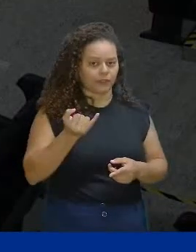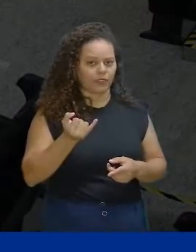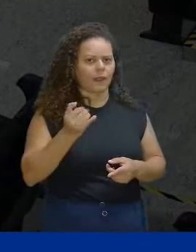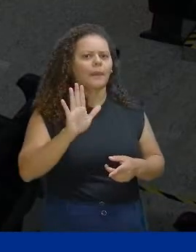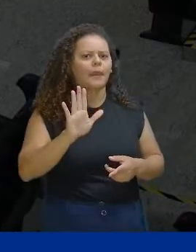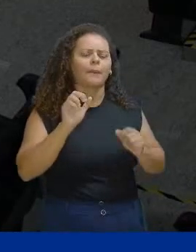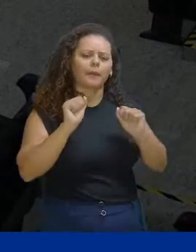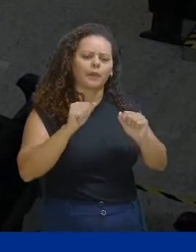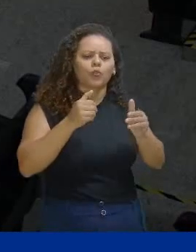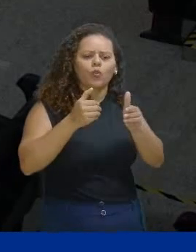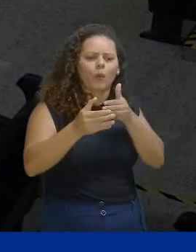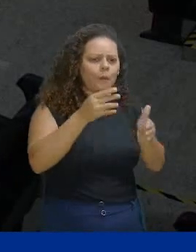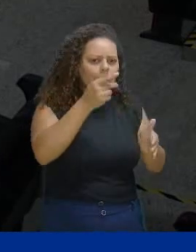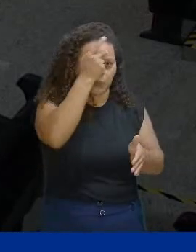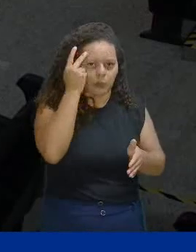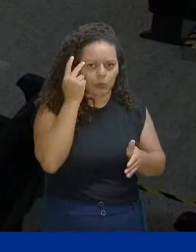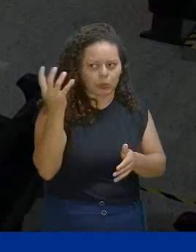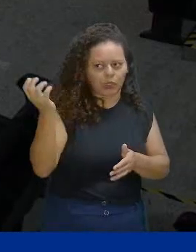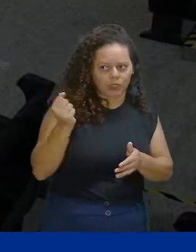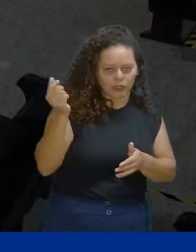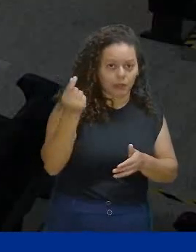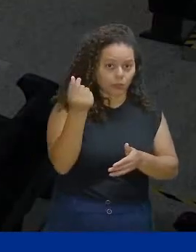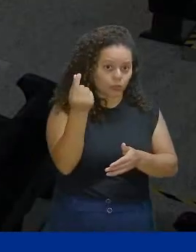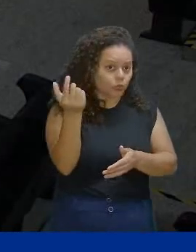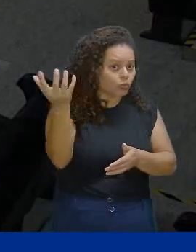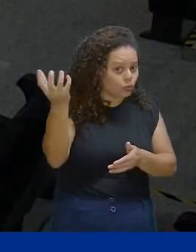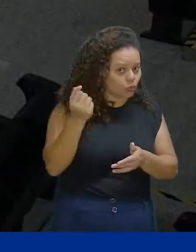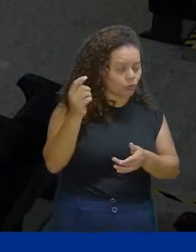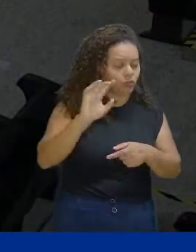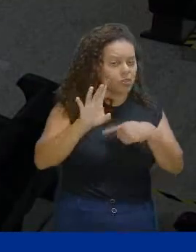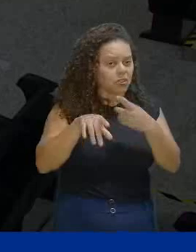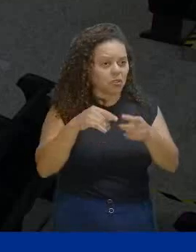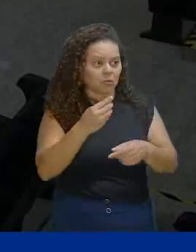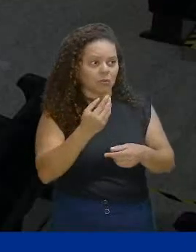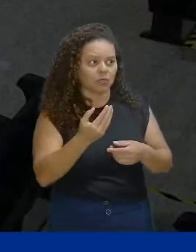interferir no voto do eleitor. Fecho aspas. E, para